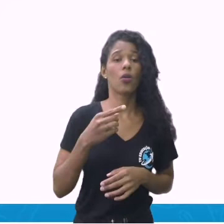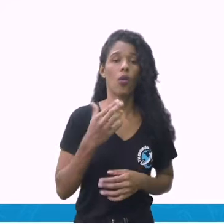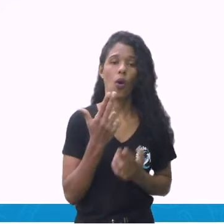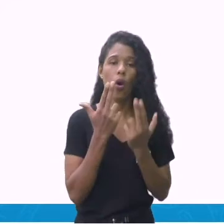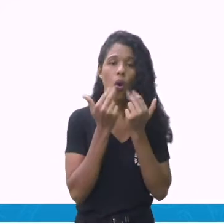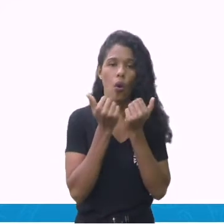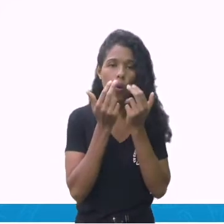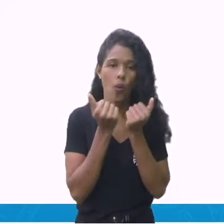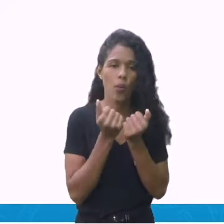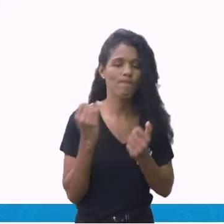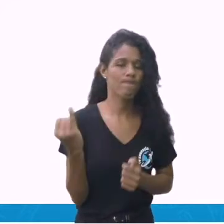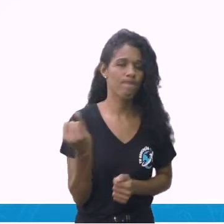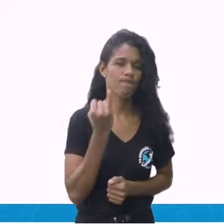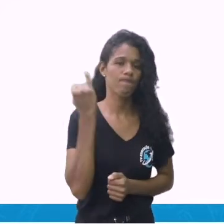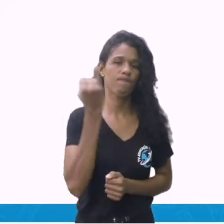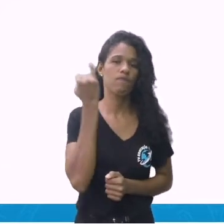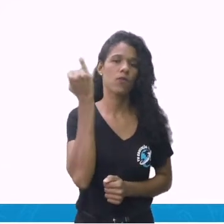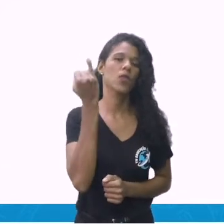carboidrato.